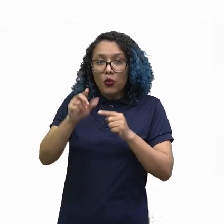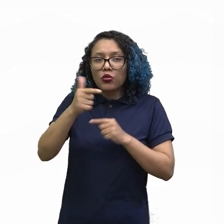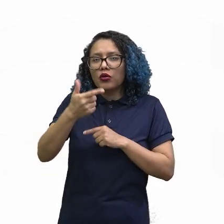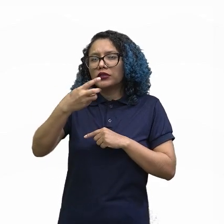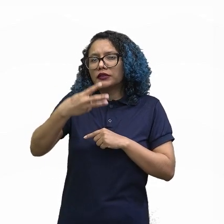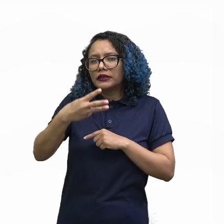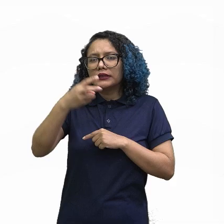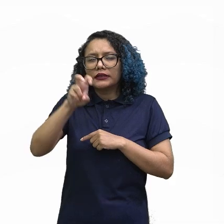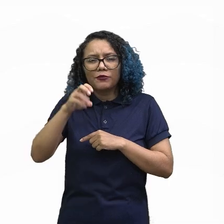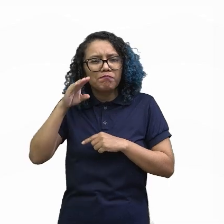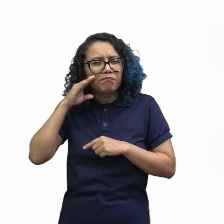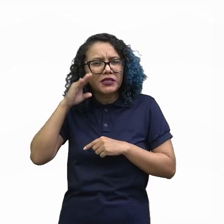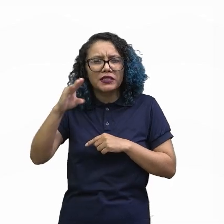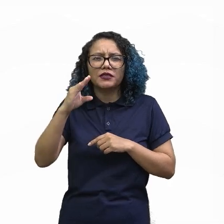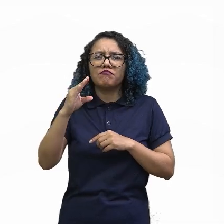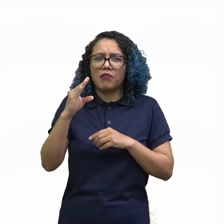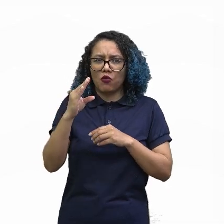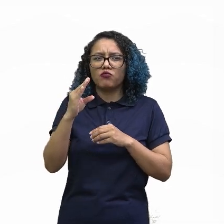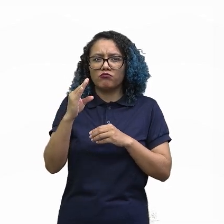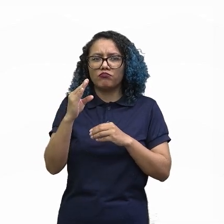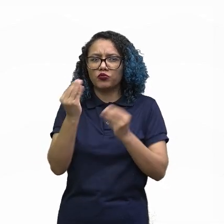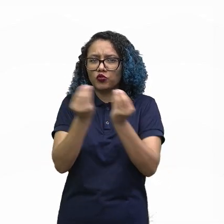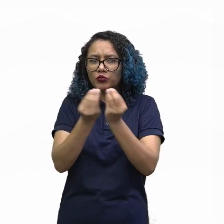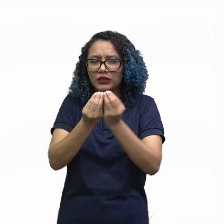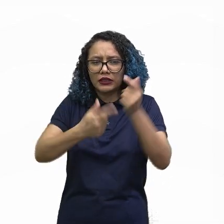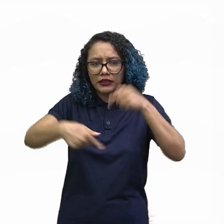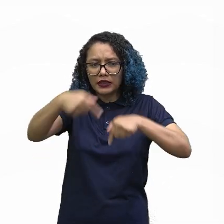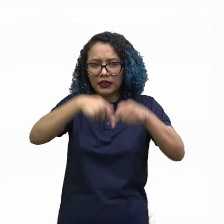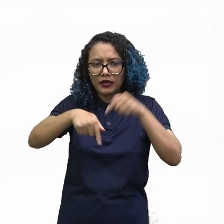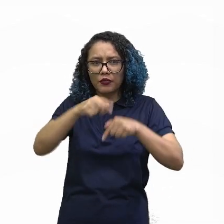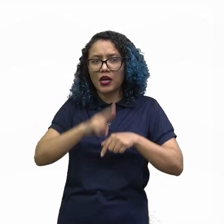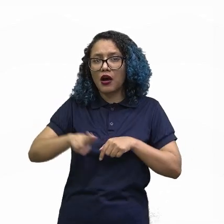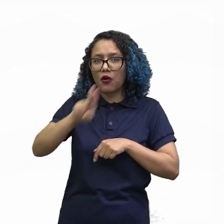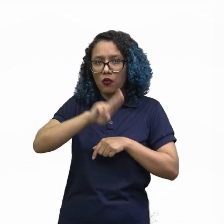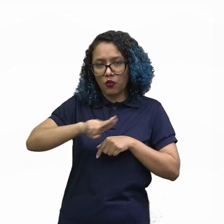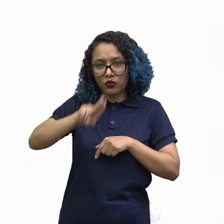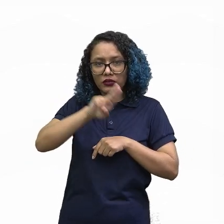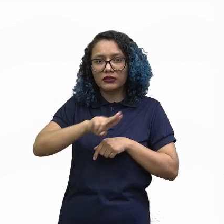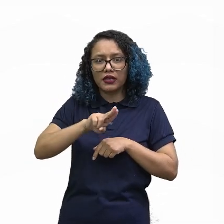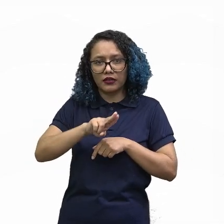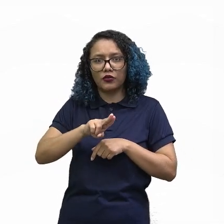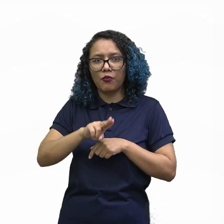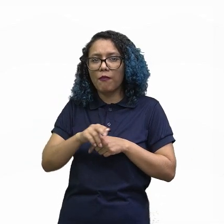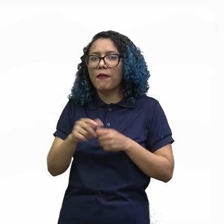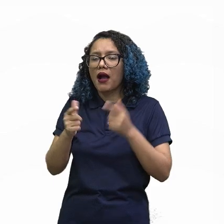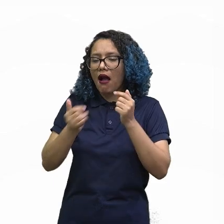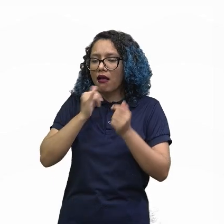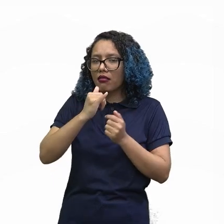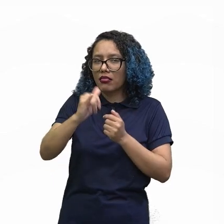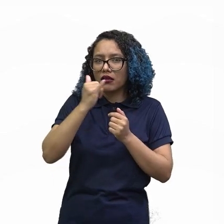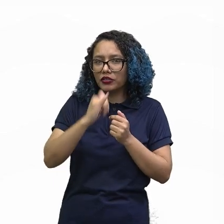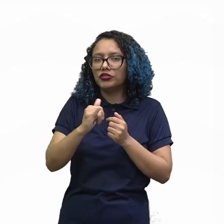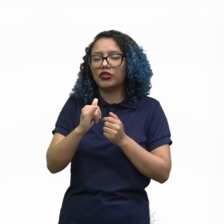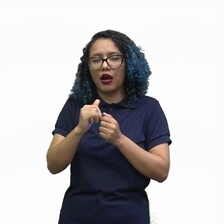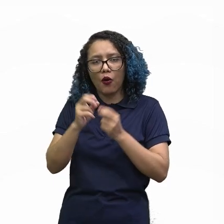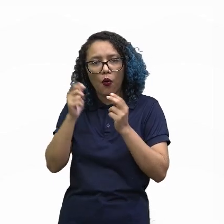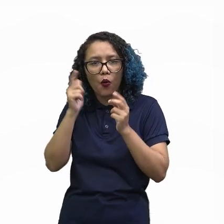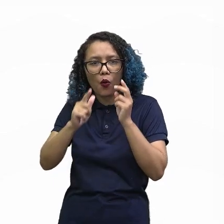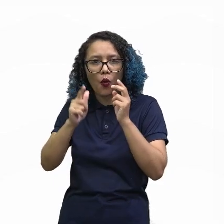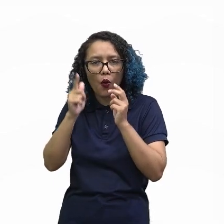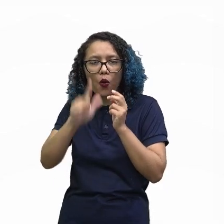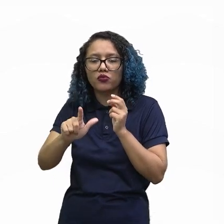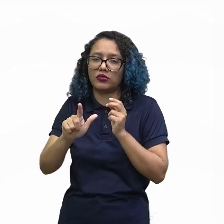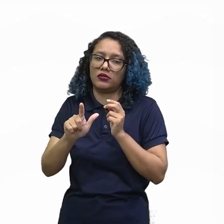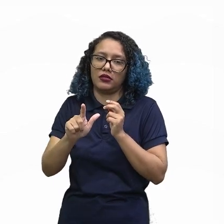é o principal elemento utilizado como combustível para a geração de energia nuclear. E